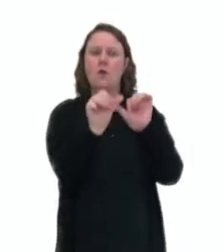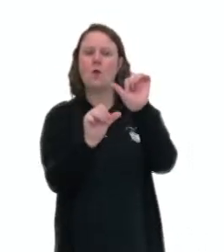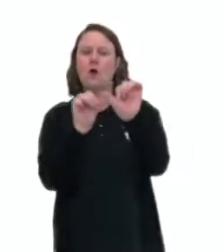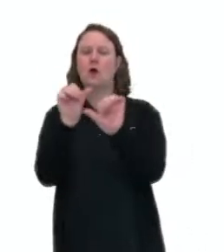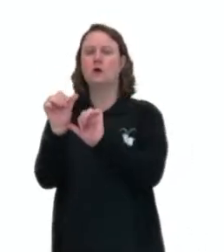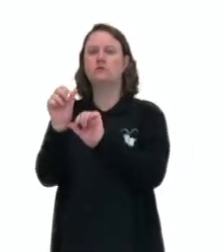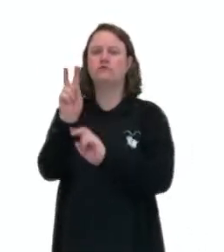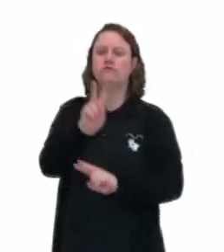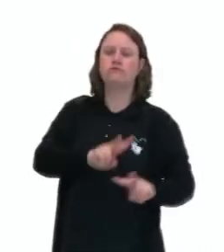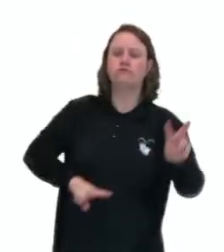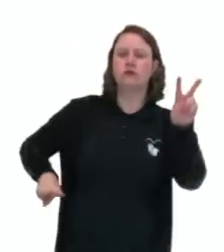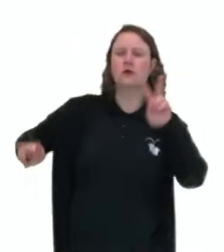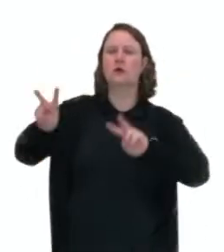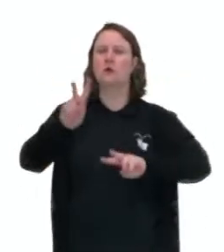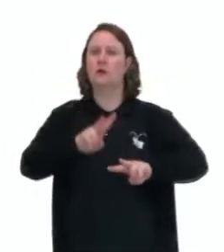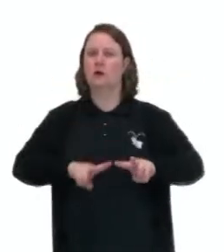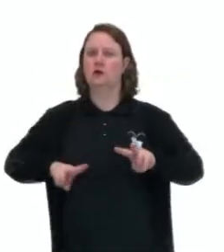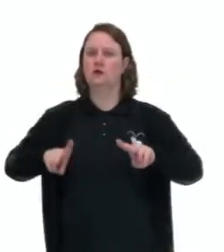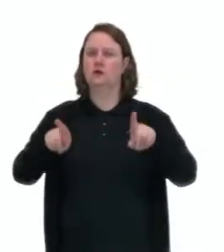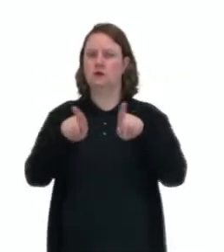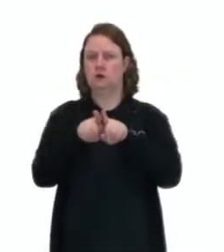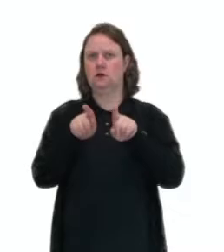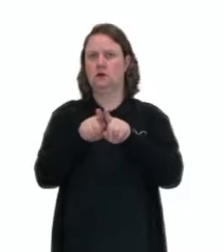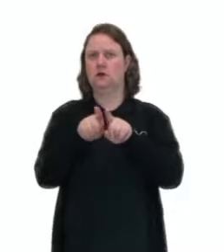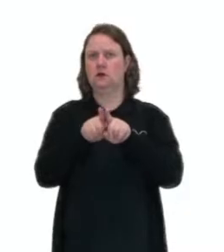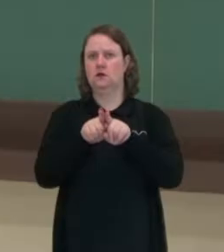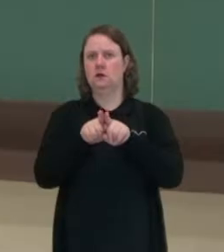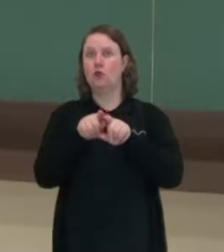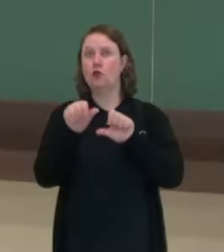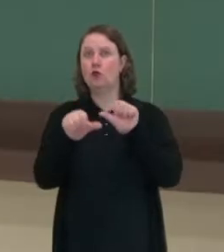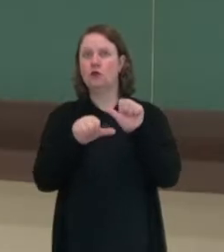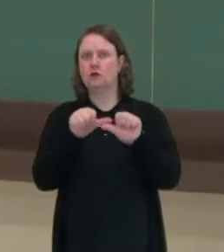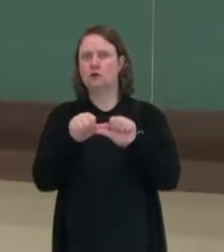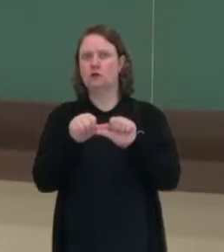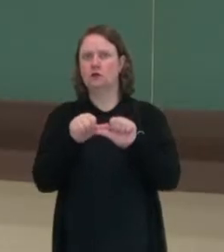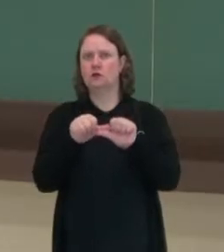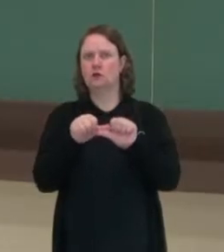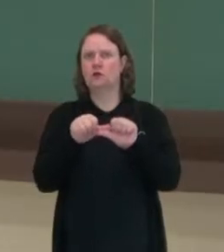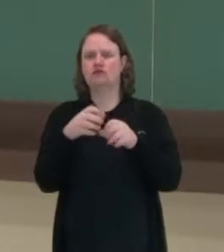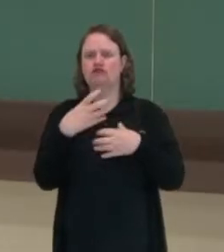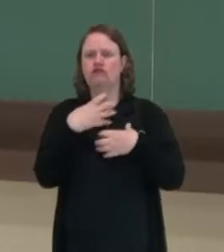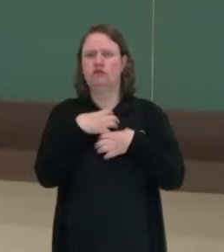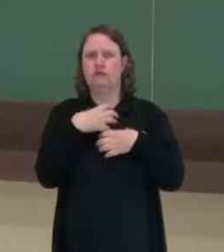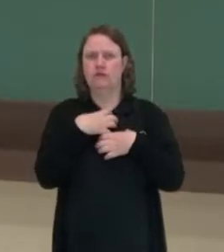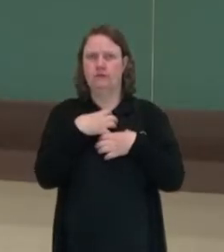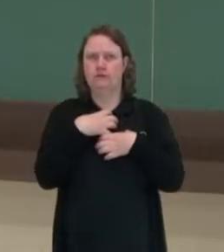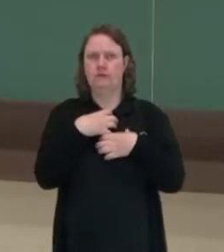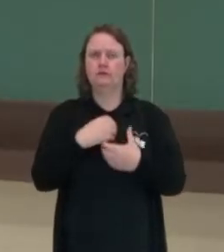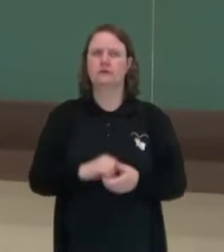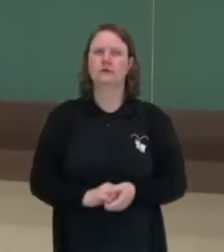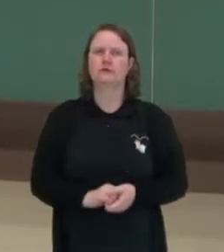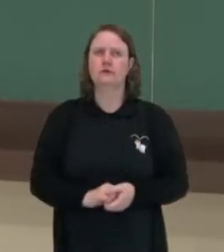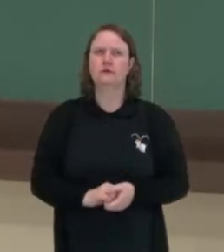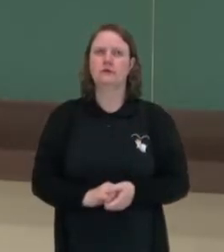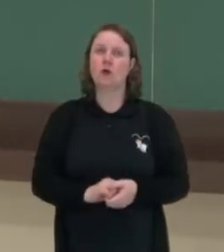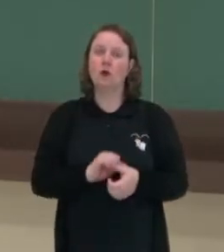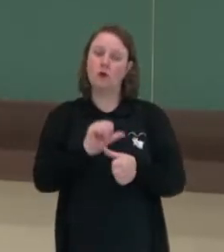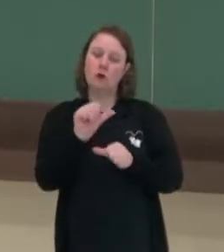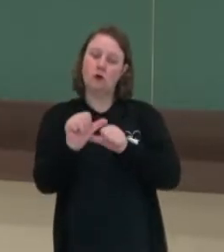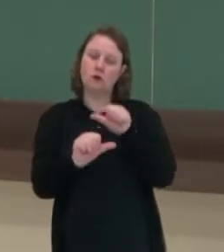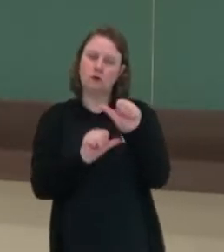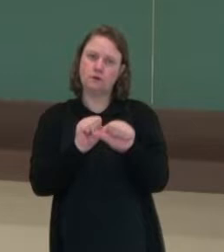arte de grandes dimensões. Olha, uma das características, modifica